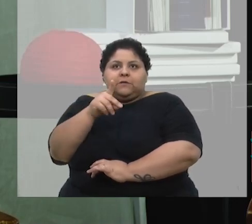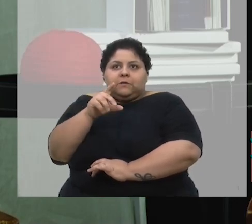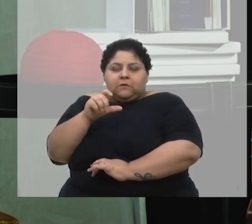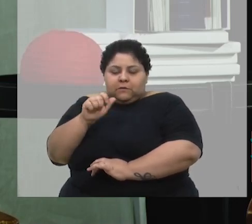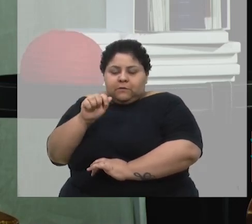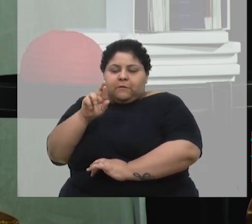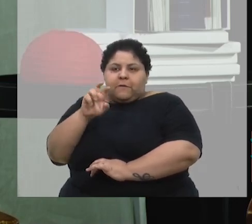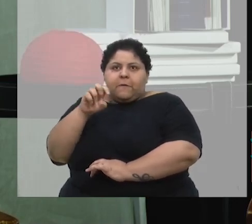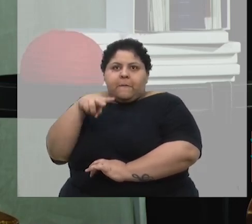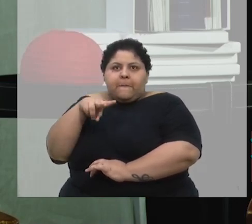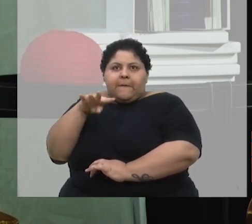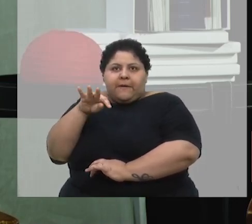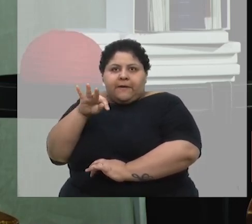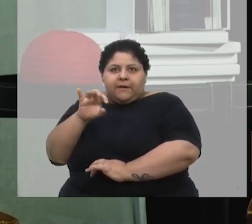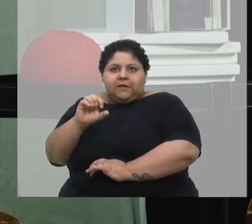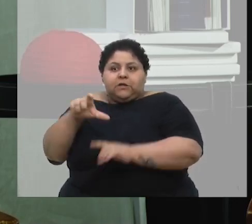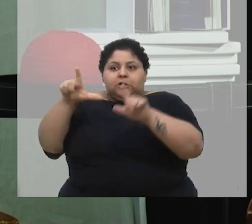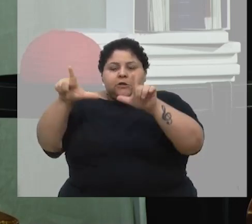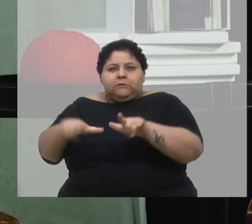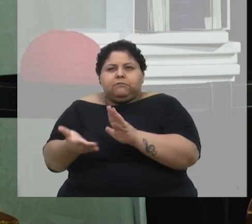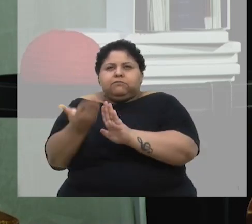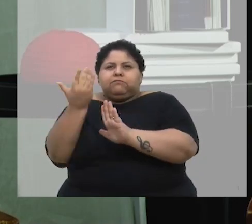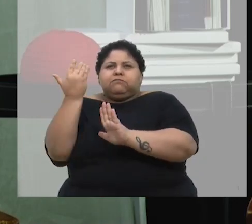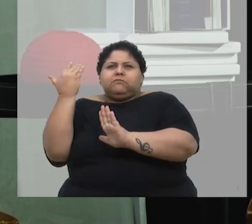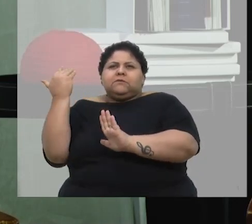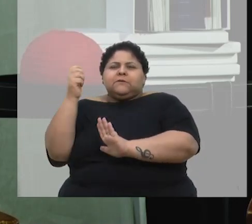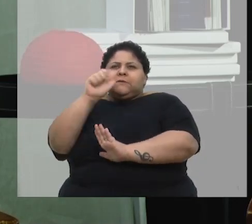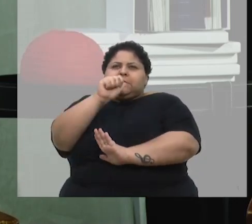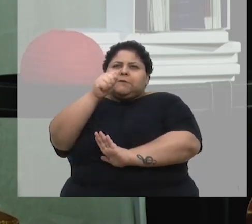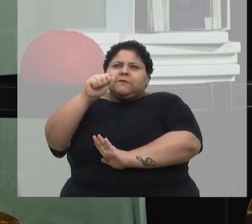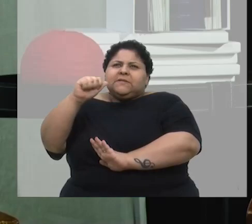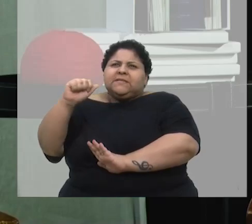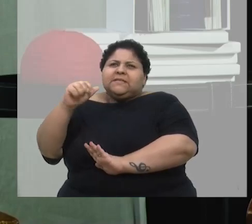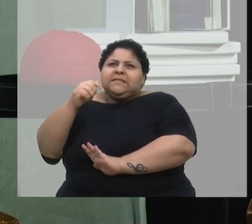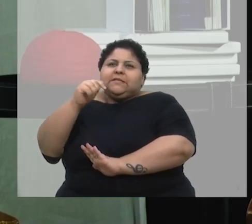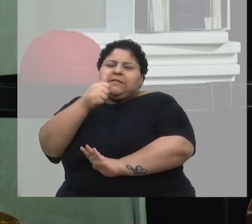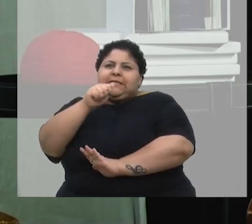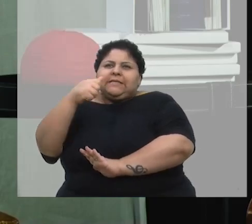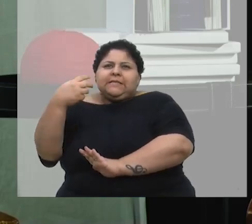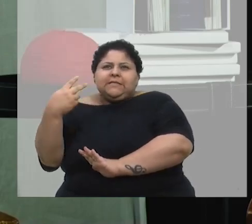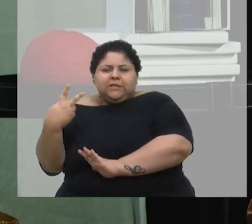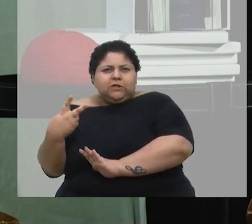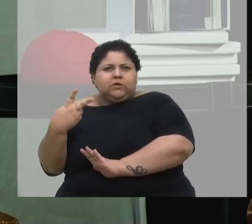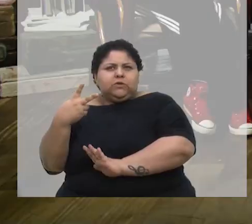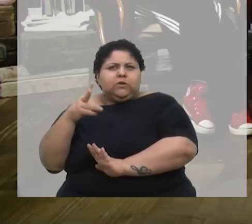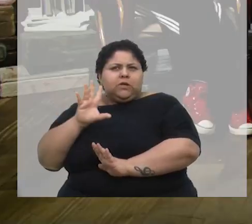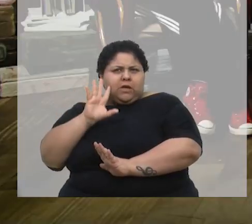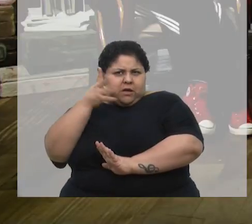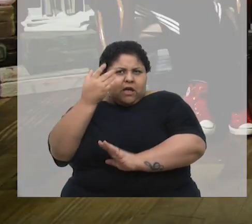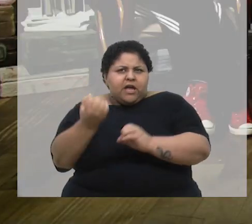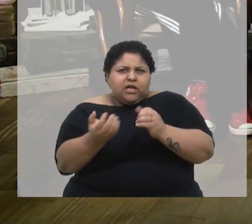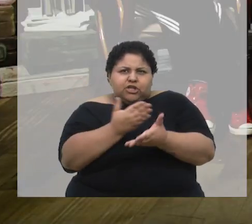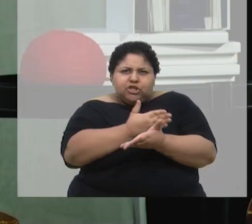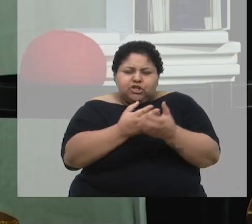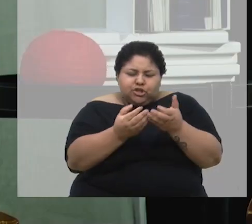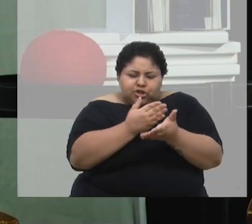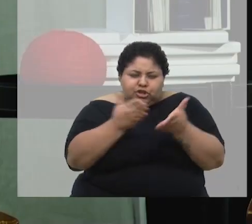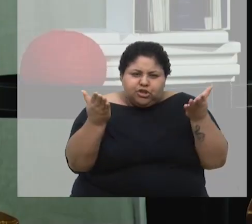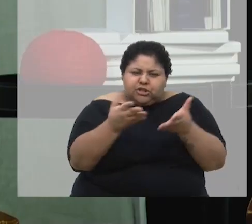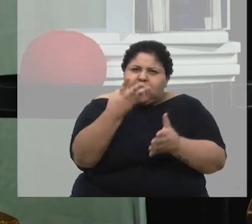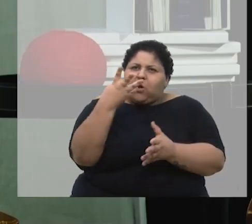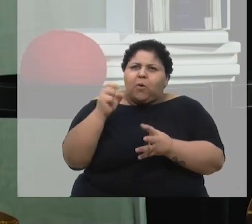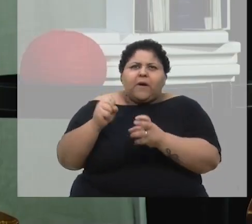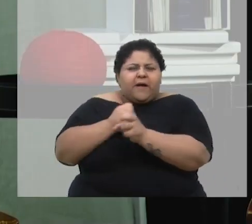desde 82, então aí praticamente 41 anos de existência, né? Muito legal esse espaço que a gente tem aqui